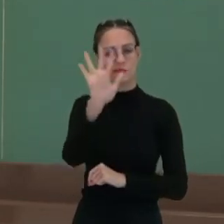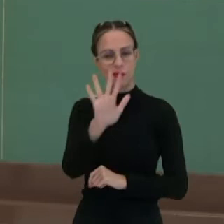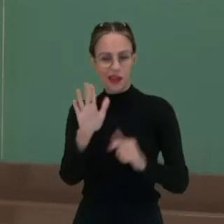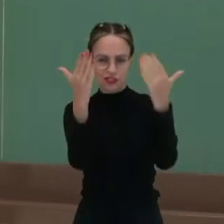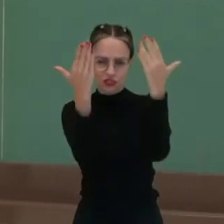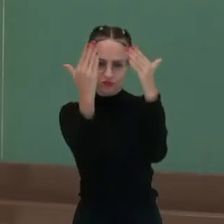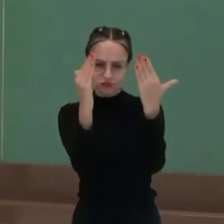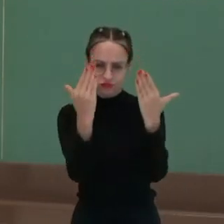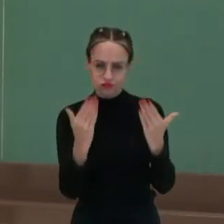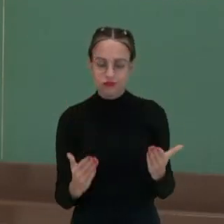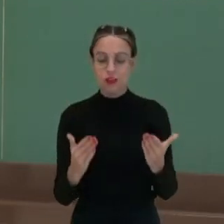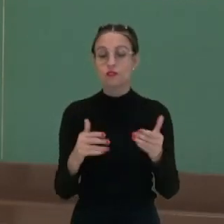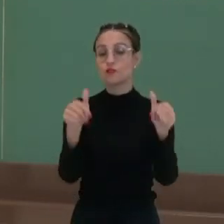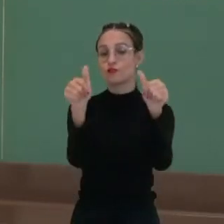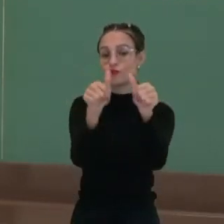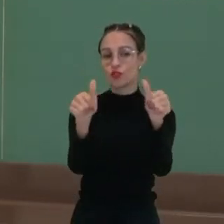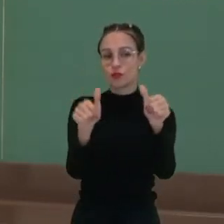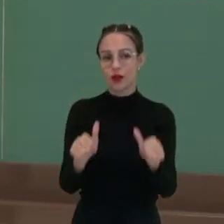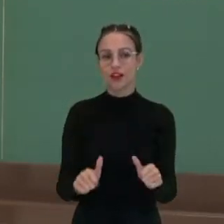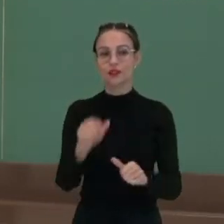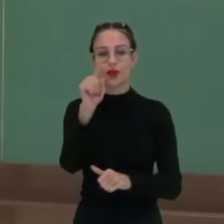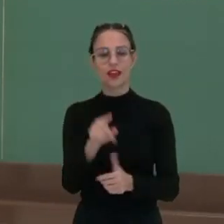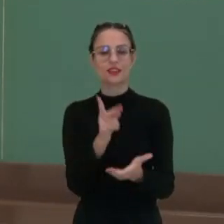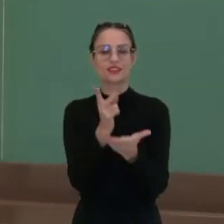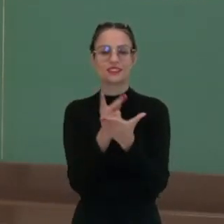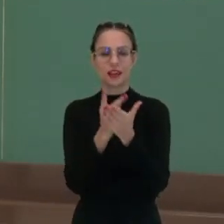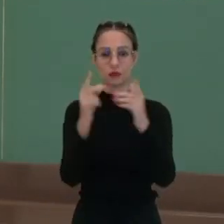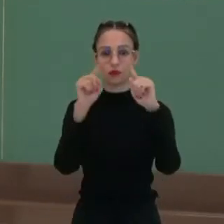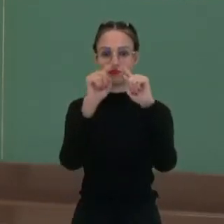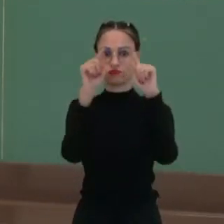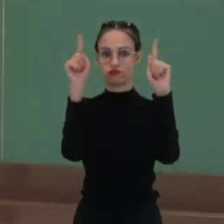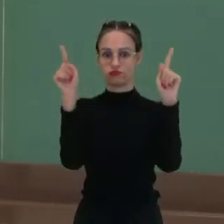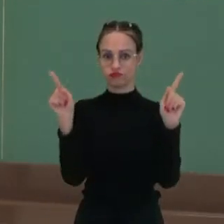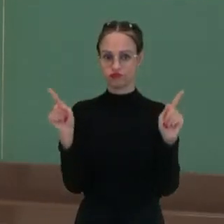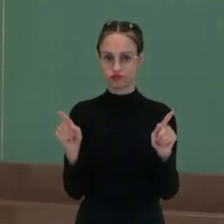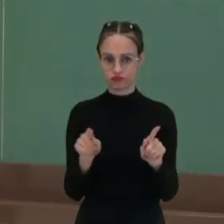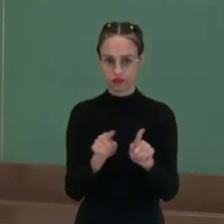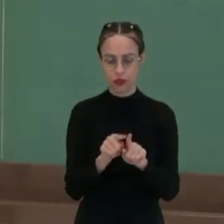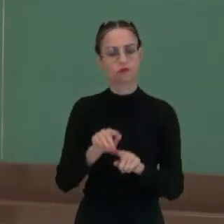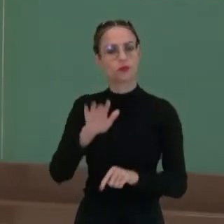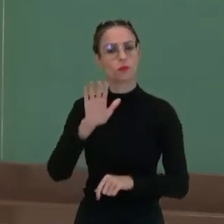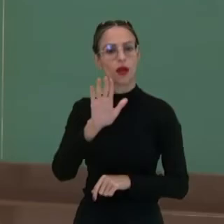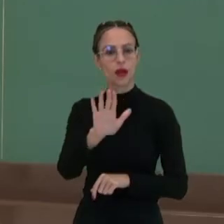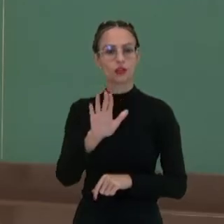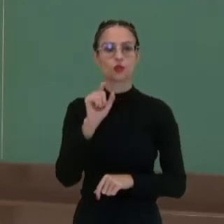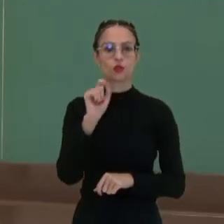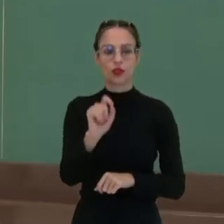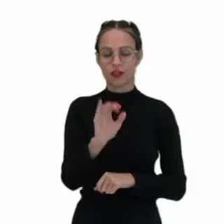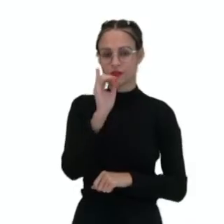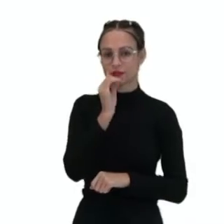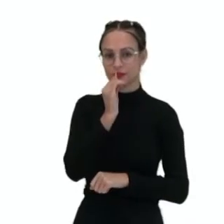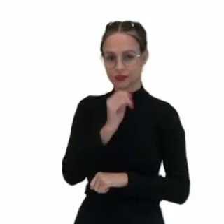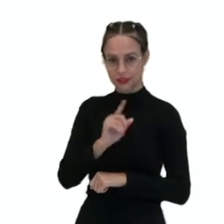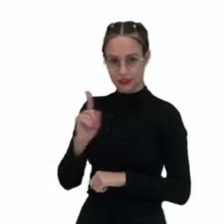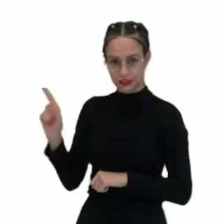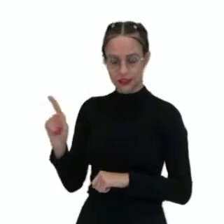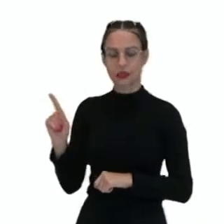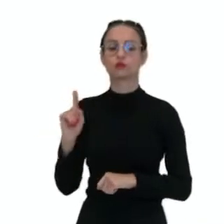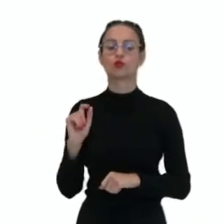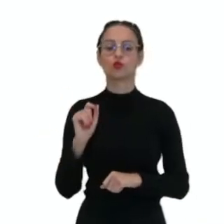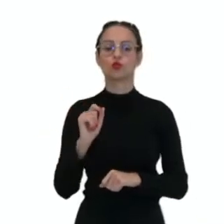analisa, esse formato, eles aparecem sempre arredondados. Mas, aqui, no caso do